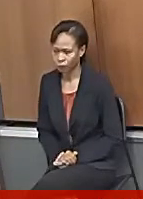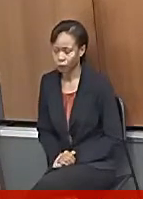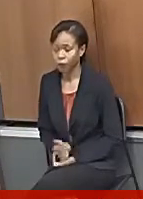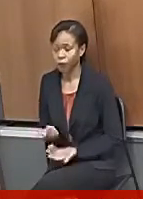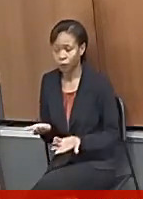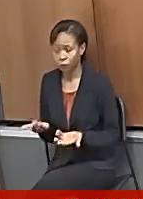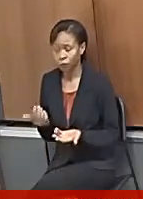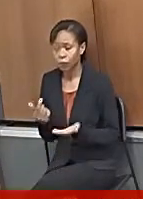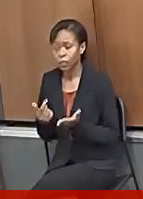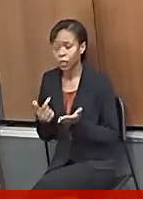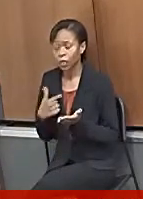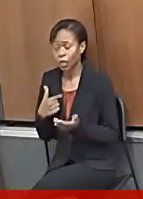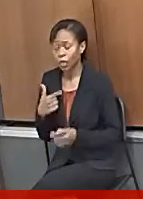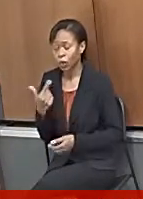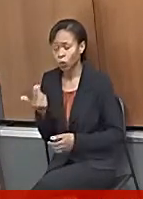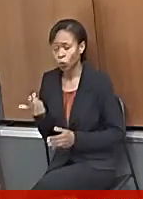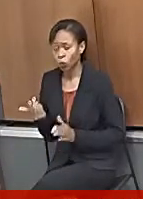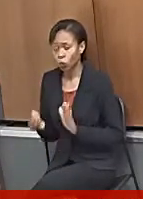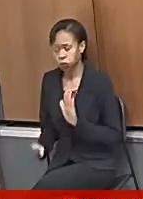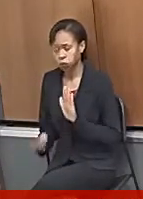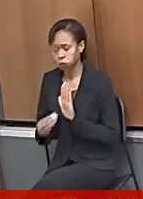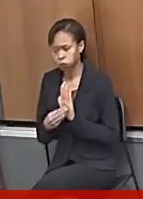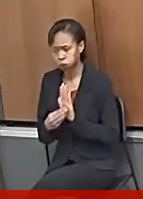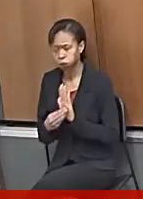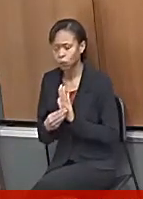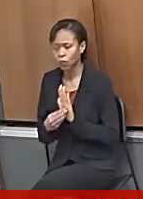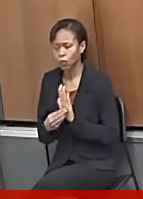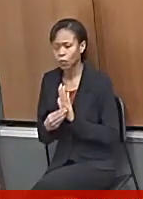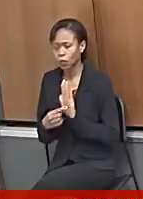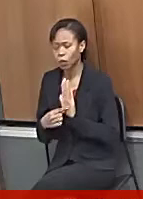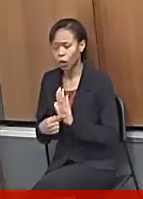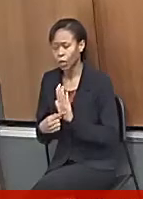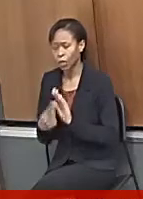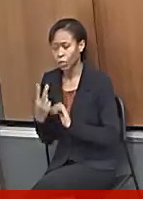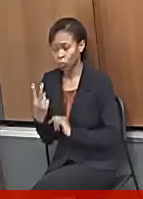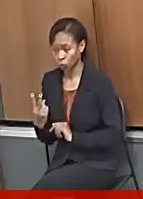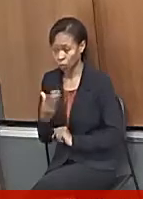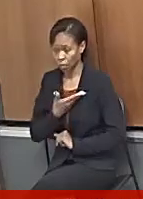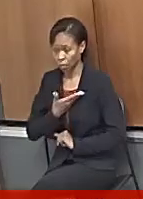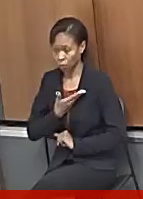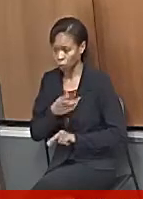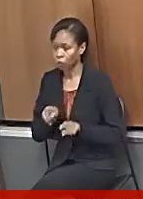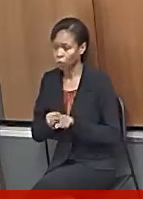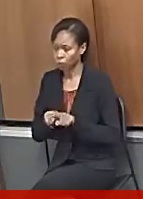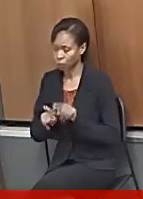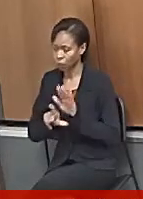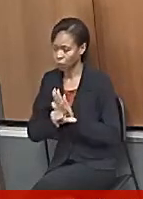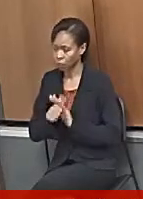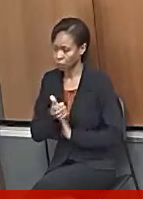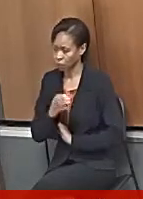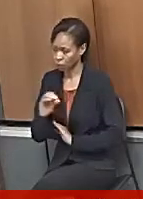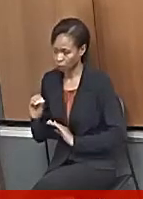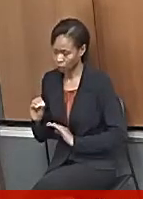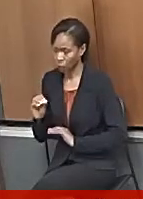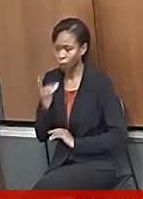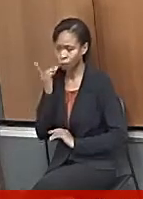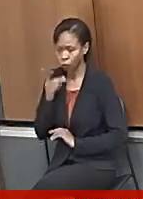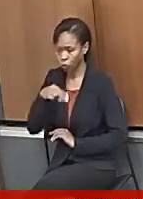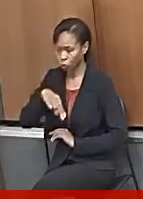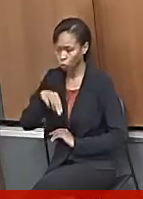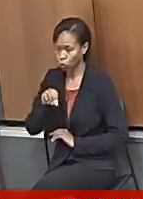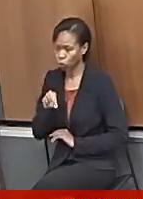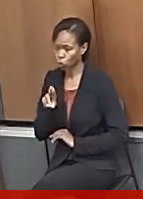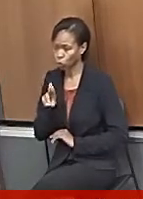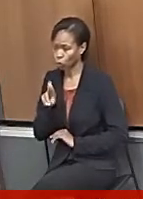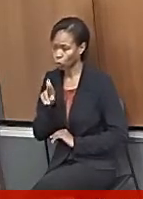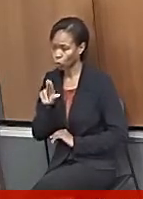queria fazer o registro desses dois amigos da lei sem também o deputado noraldino da região de juiz